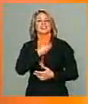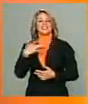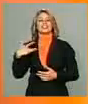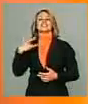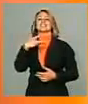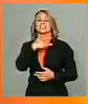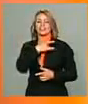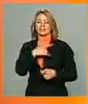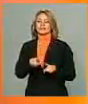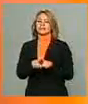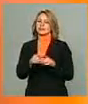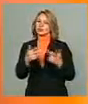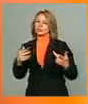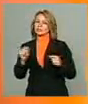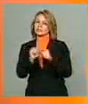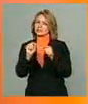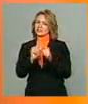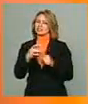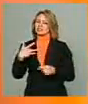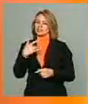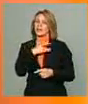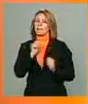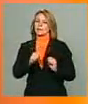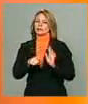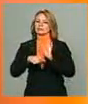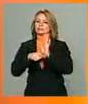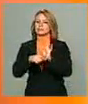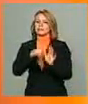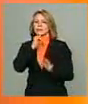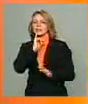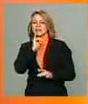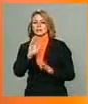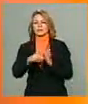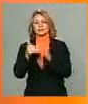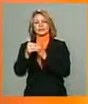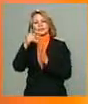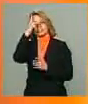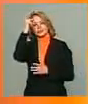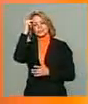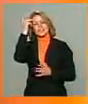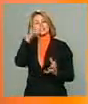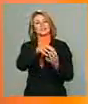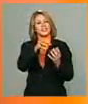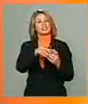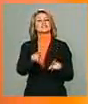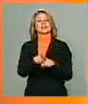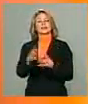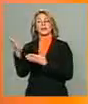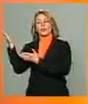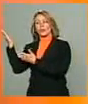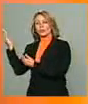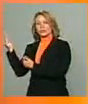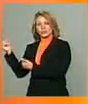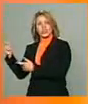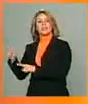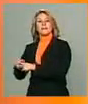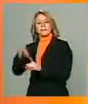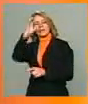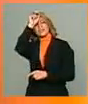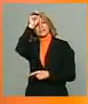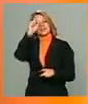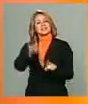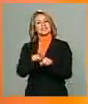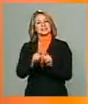hábitos saudáveis que cultivam podem servir de exemplo não só para os mais velhos os jovens também têm muito que aprender com